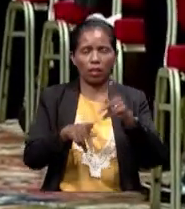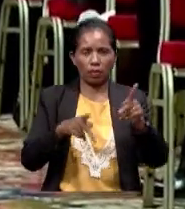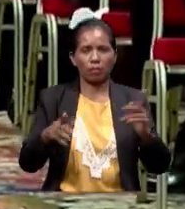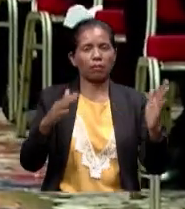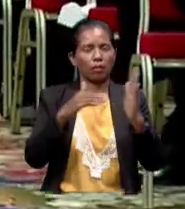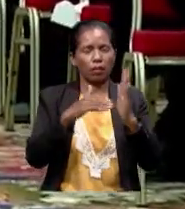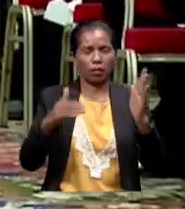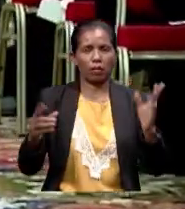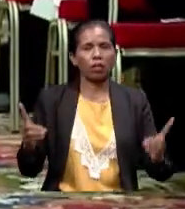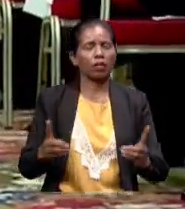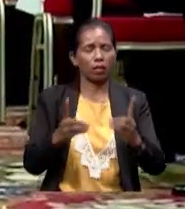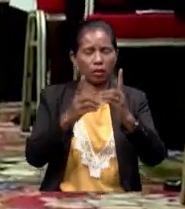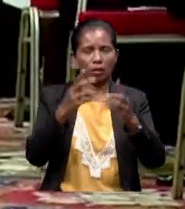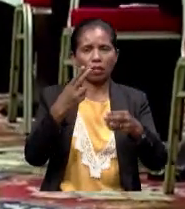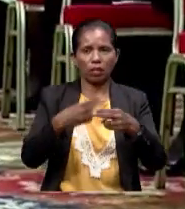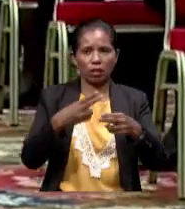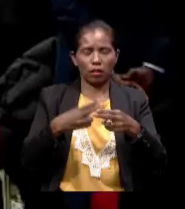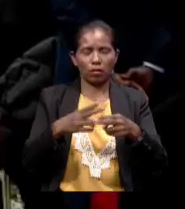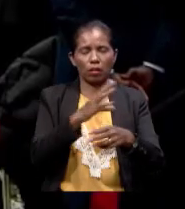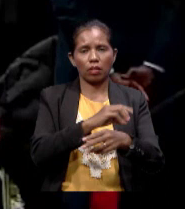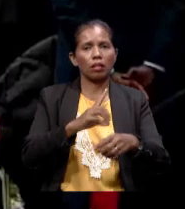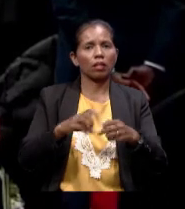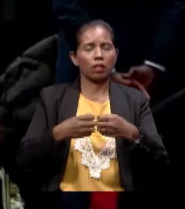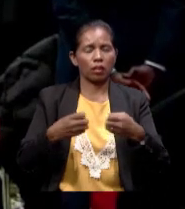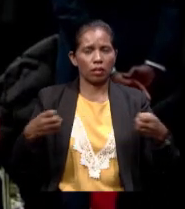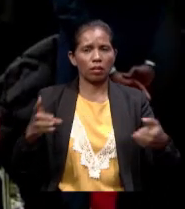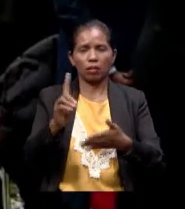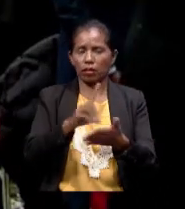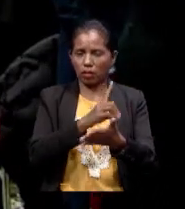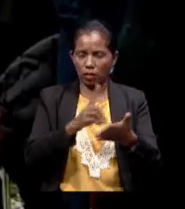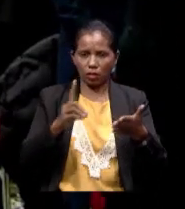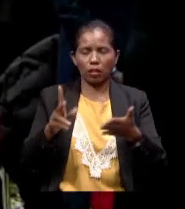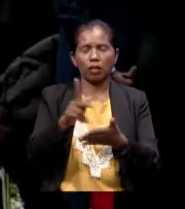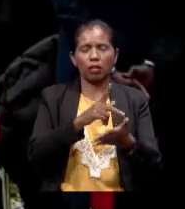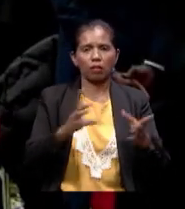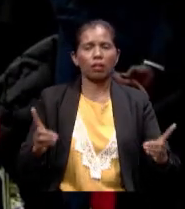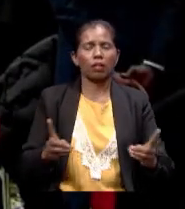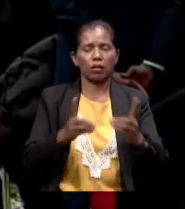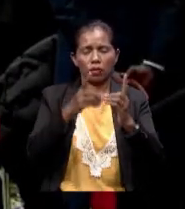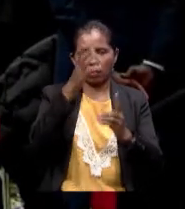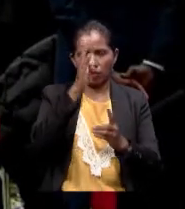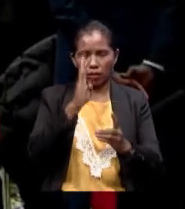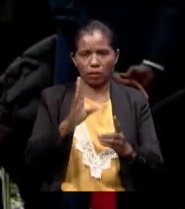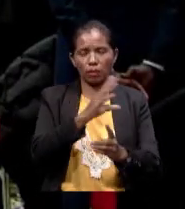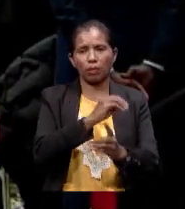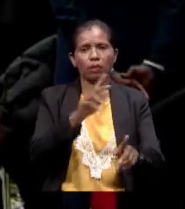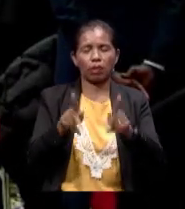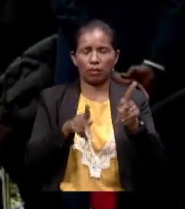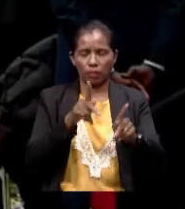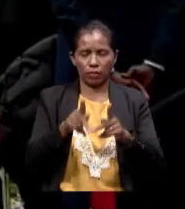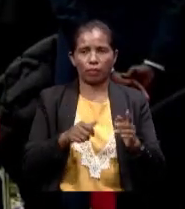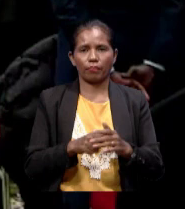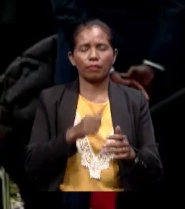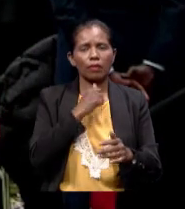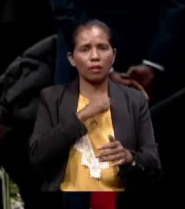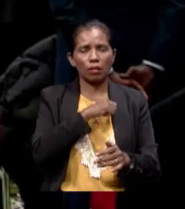submetido babuat nebe hanaran destruição indiscriminada ou crime hasoru maromak na humanidade. Papa